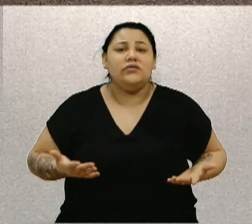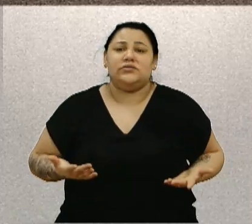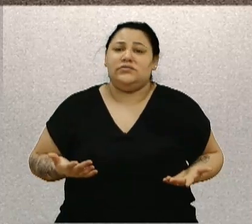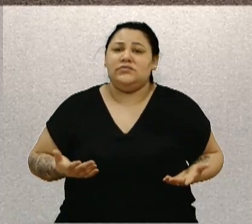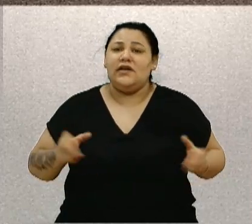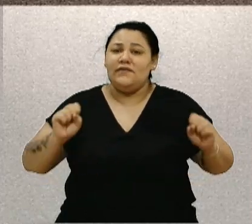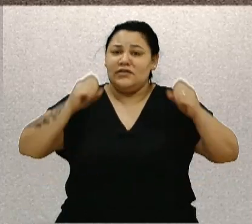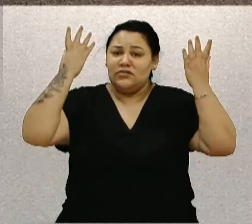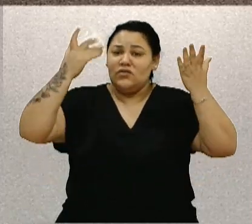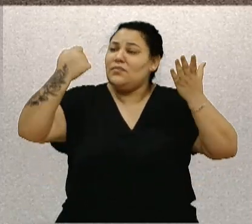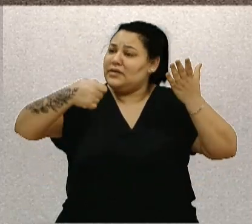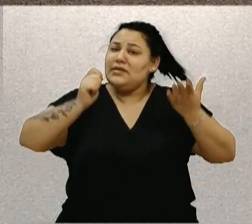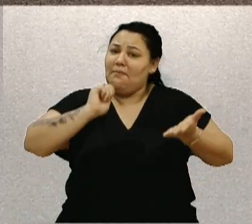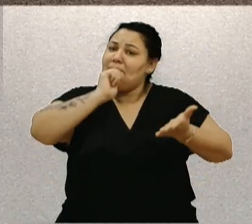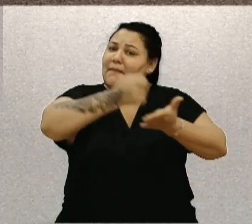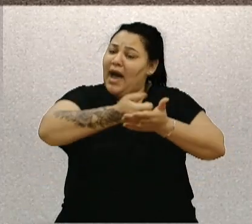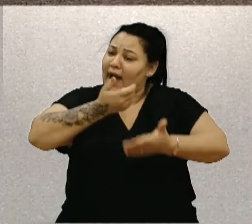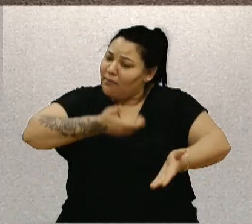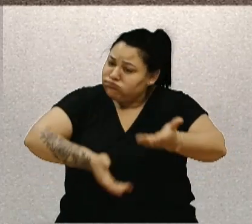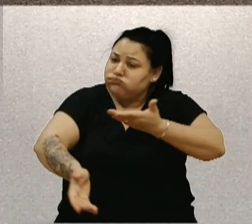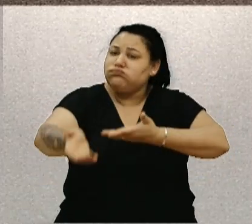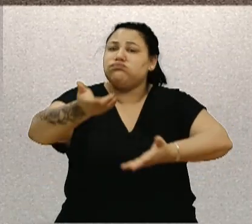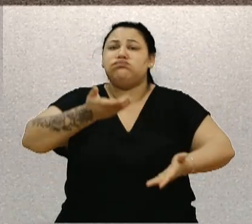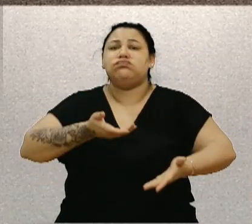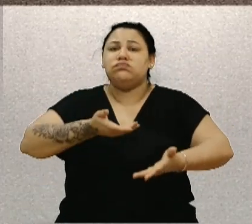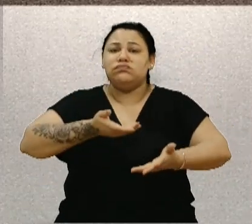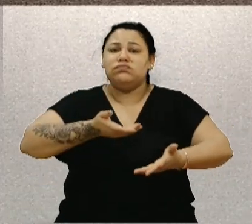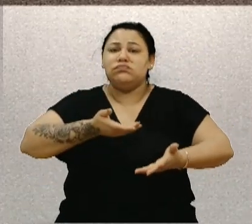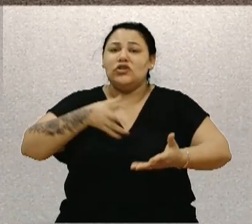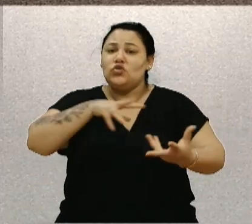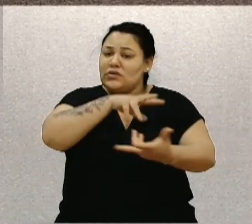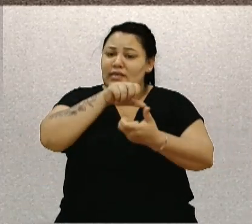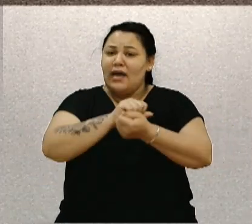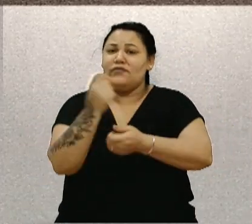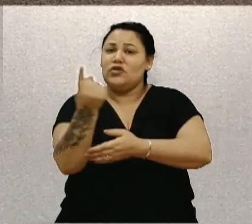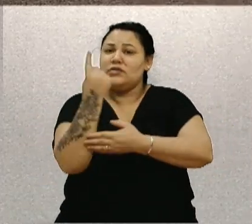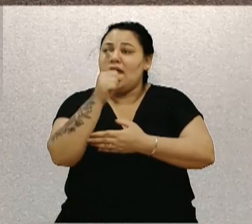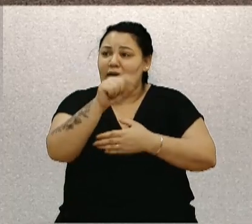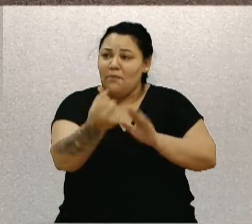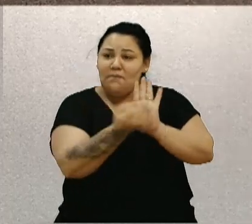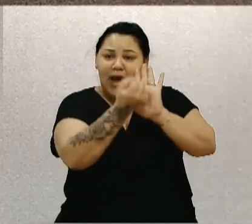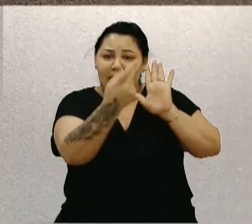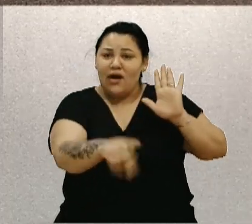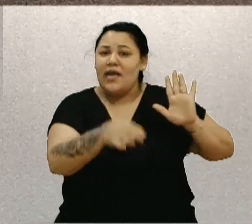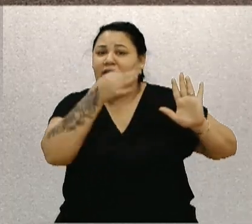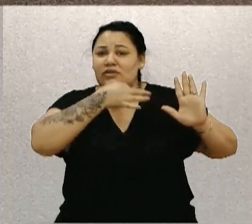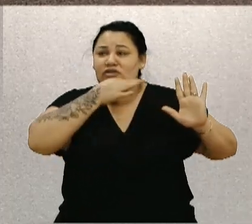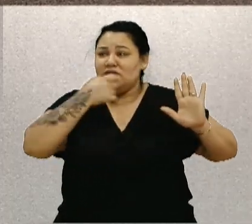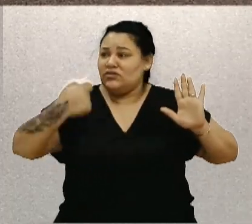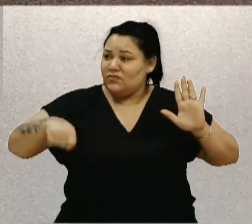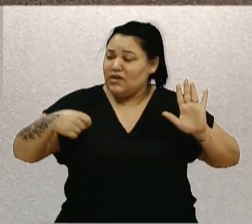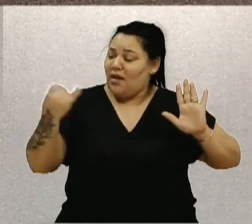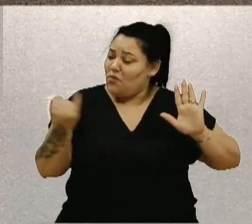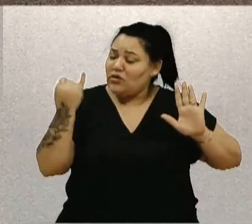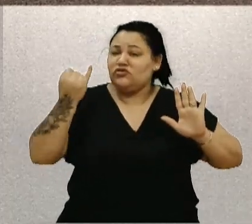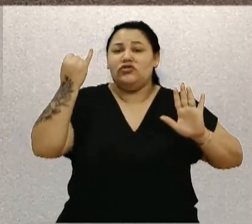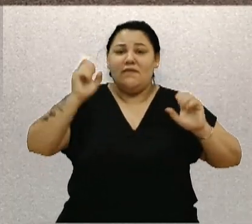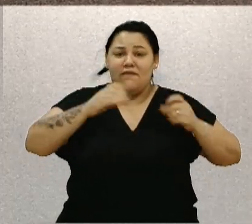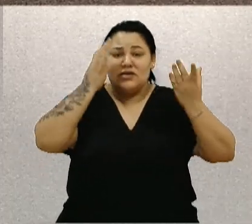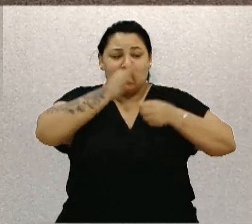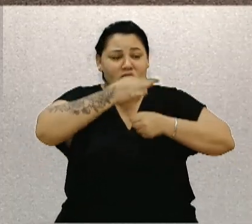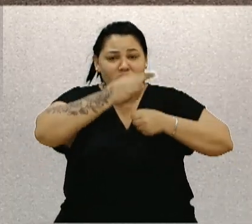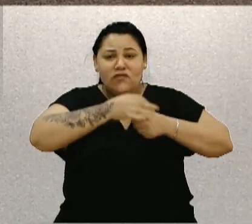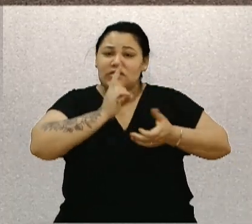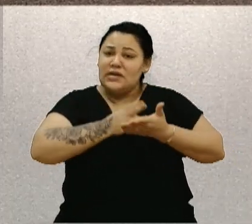que ser autossustentável. É um símbolo de Caxias, importantíssima para Caxias. Nós temos que levar a Festa da Uva sempre, mas tem que